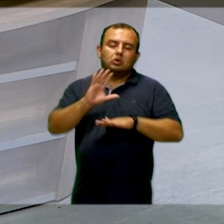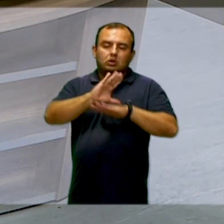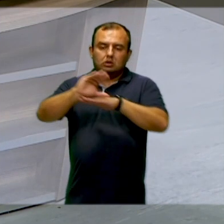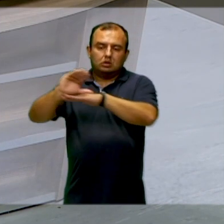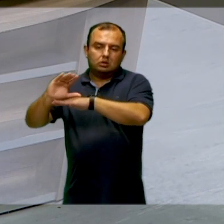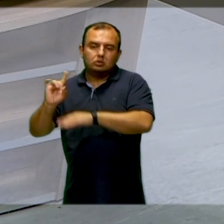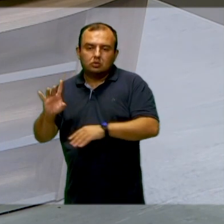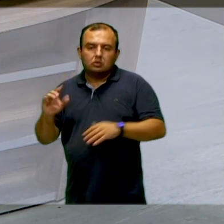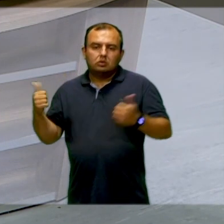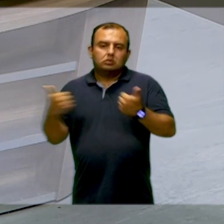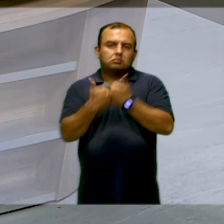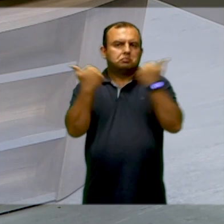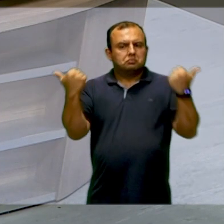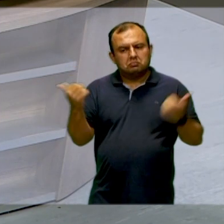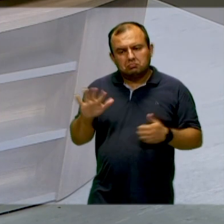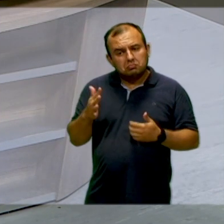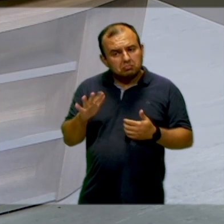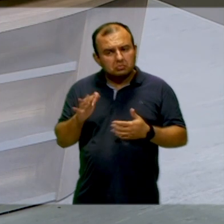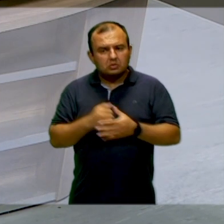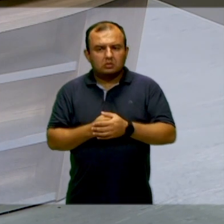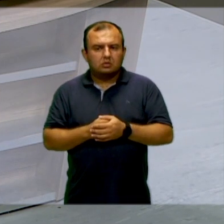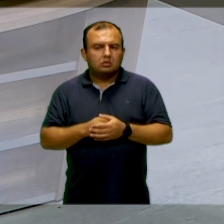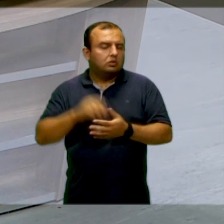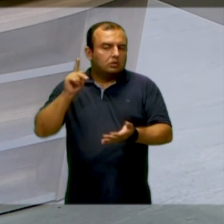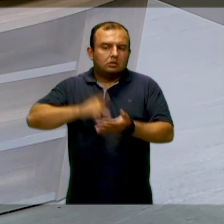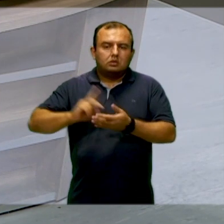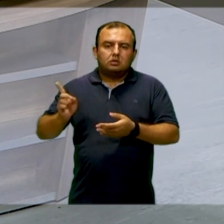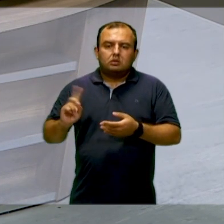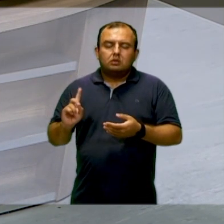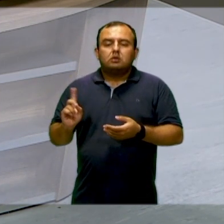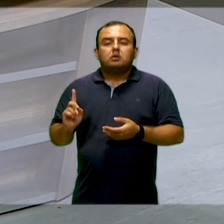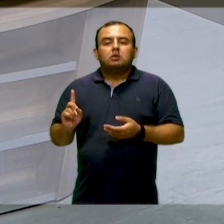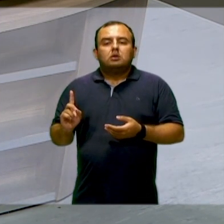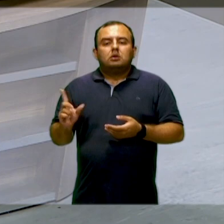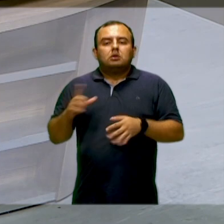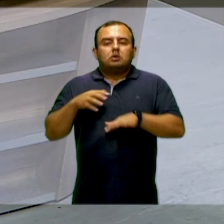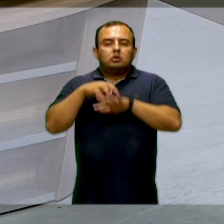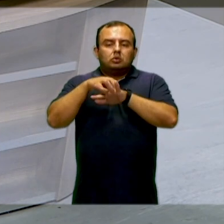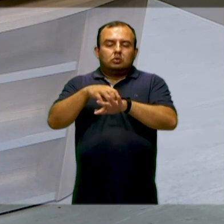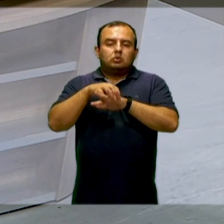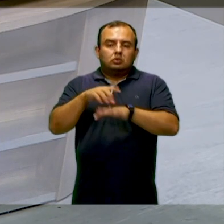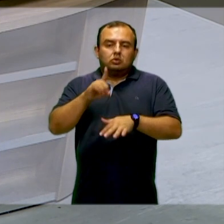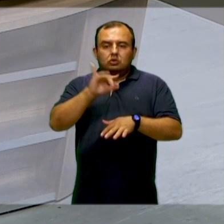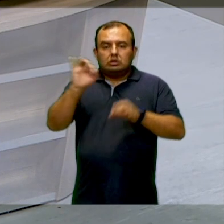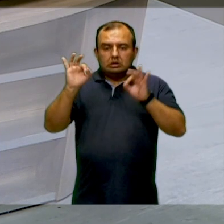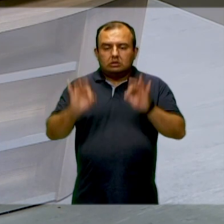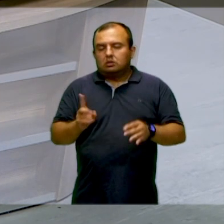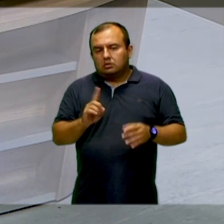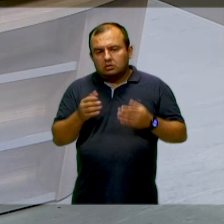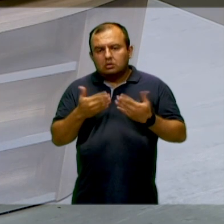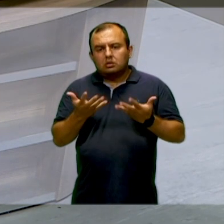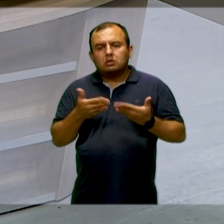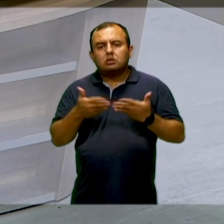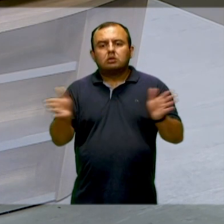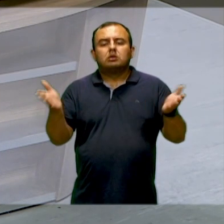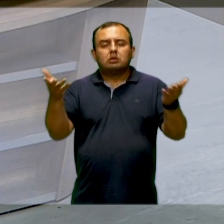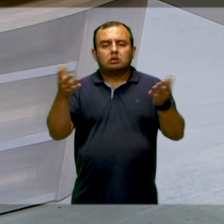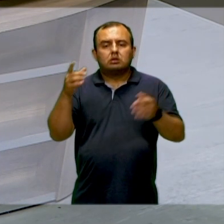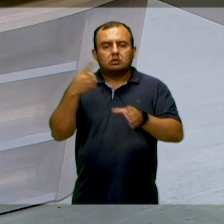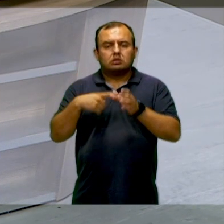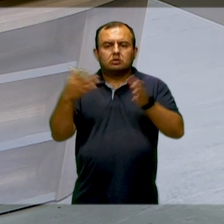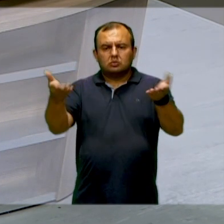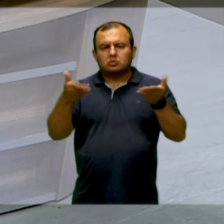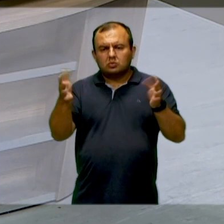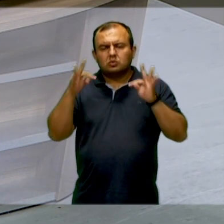Na marejada, mais ou menos. E não é uma verdade. Então, a gente não quer um turismo só de data certa. A gente quer deixar a cidade para receber turistas